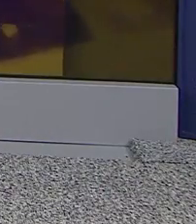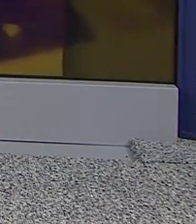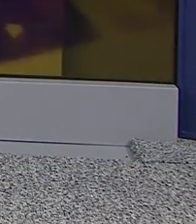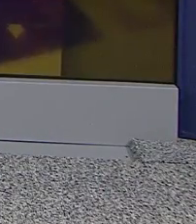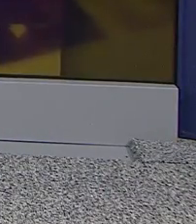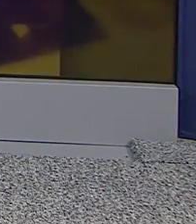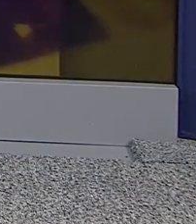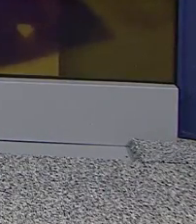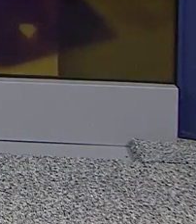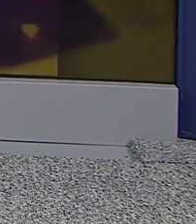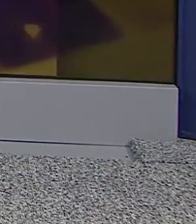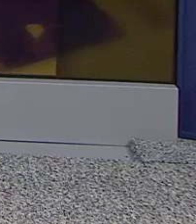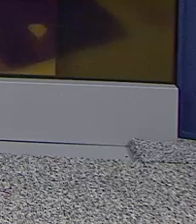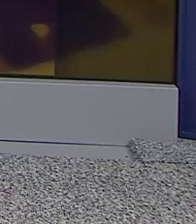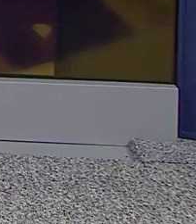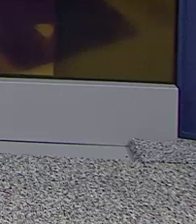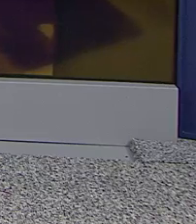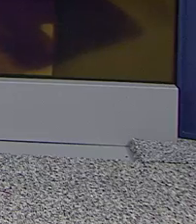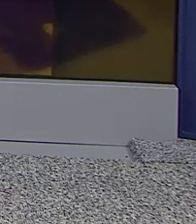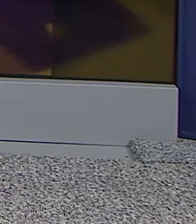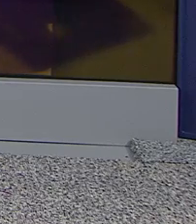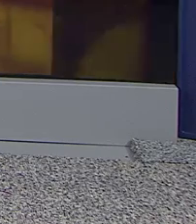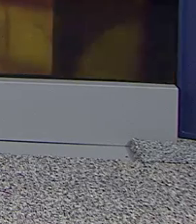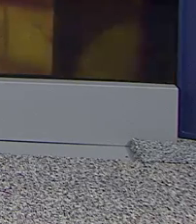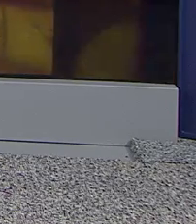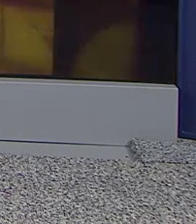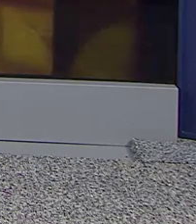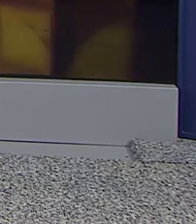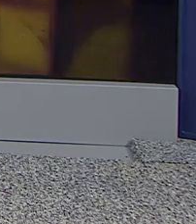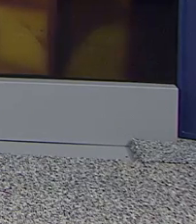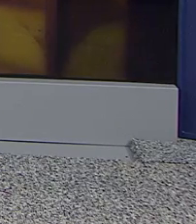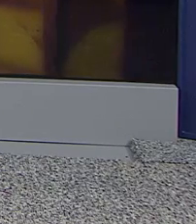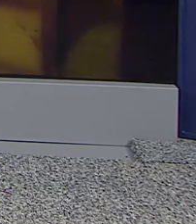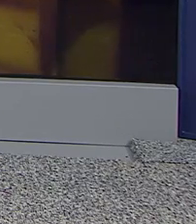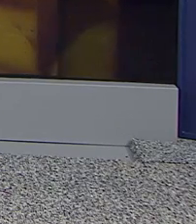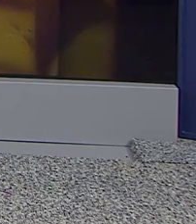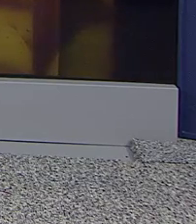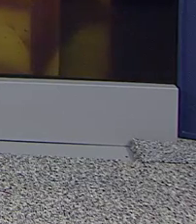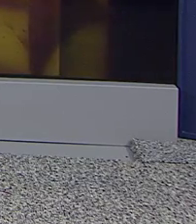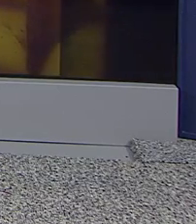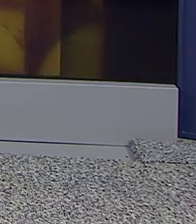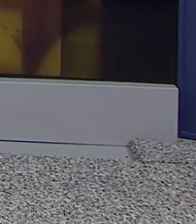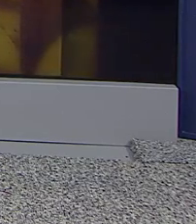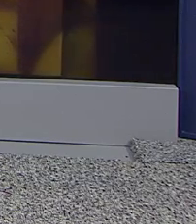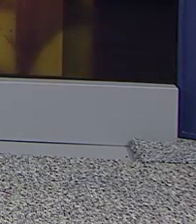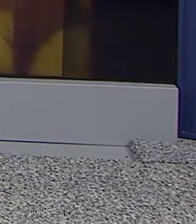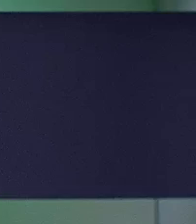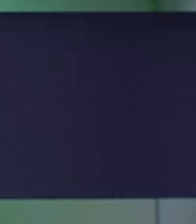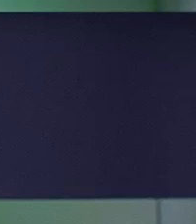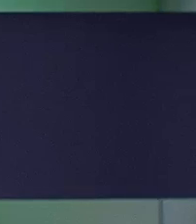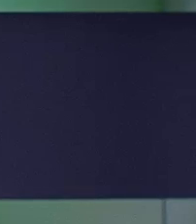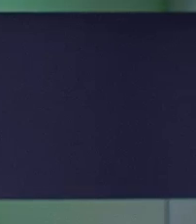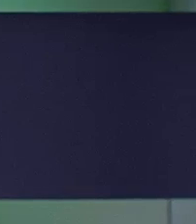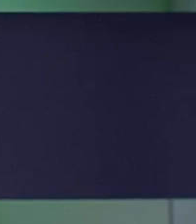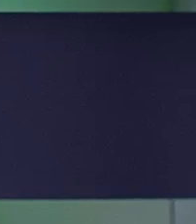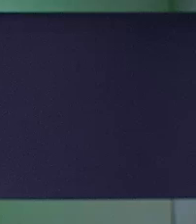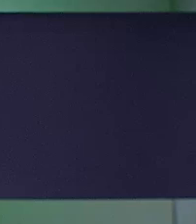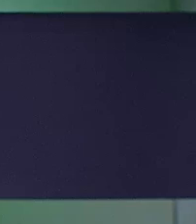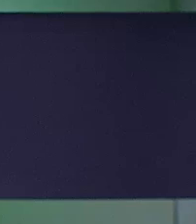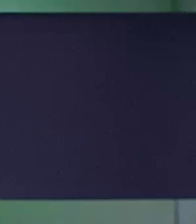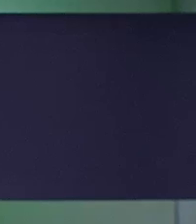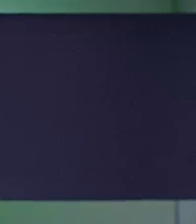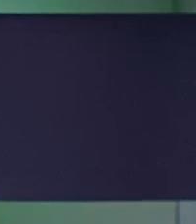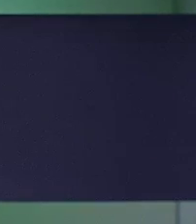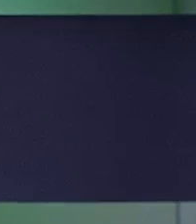Nós acompanhamos ao vivo do Palácio do Planalto, em Brasília, a entrega do Prêmio Jovem Cientista. Em seu discurso, o presidente Michel